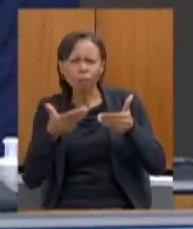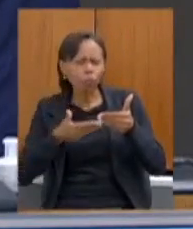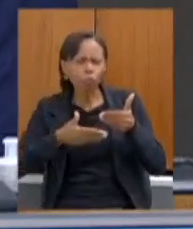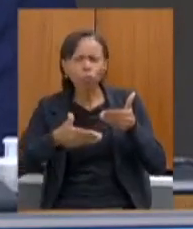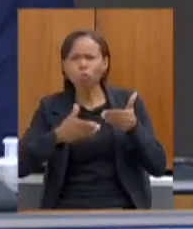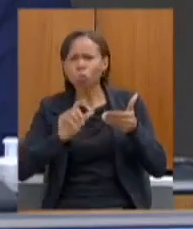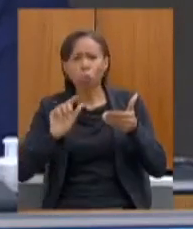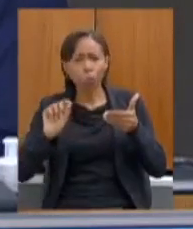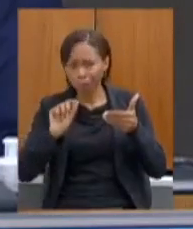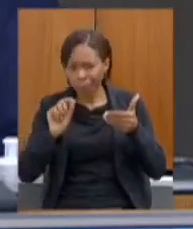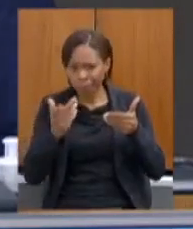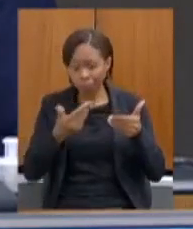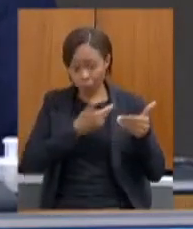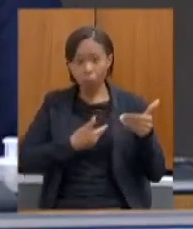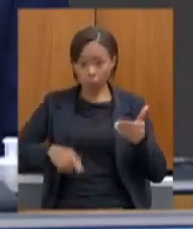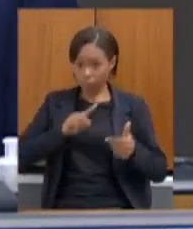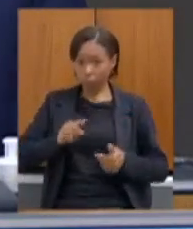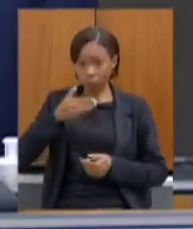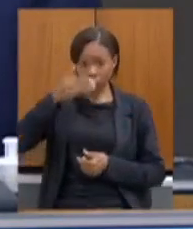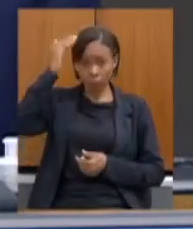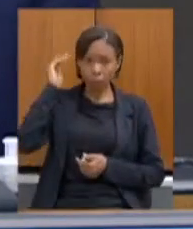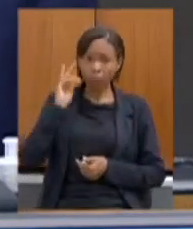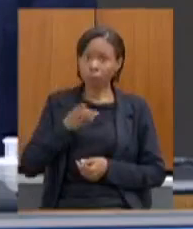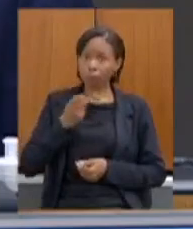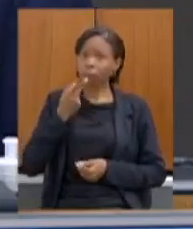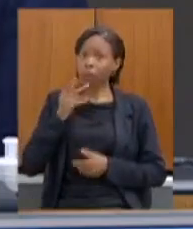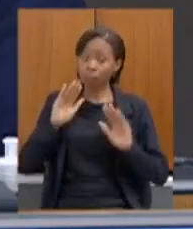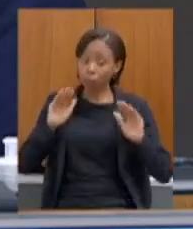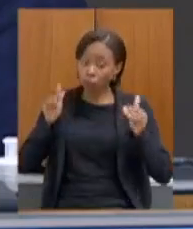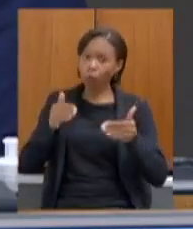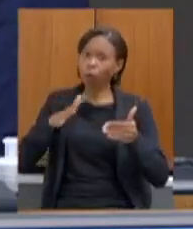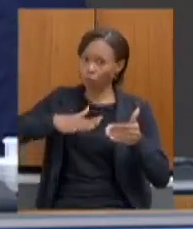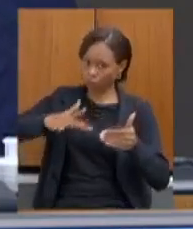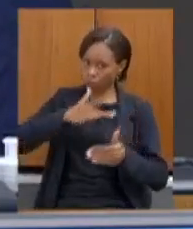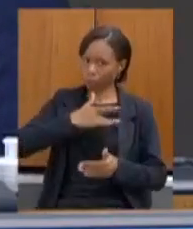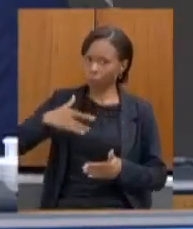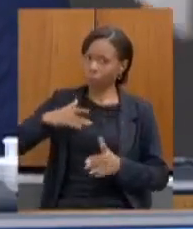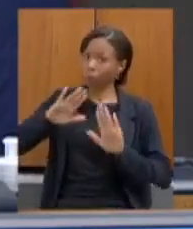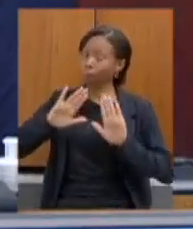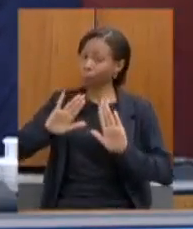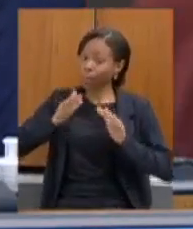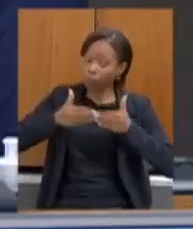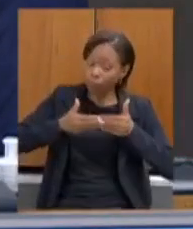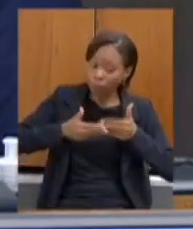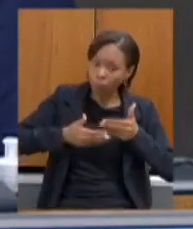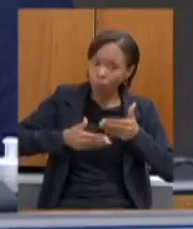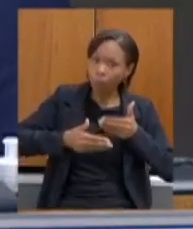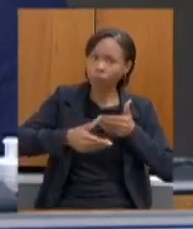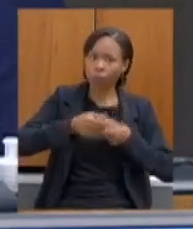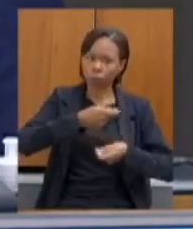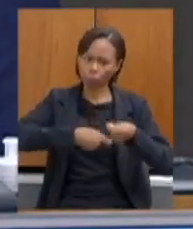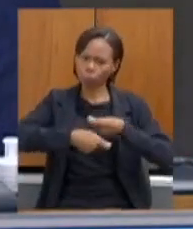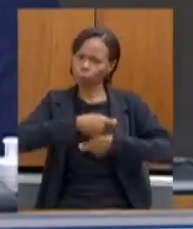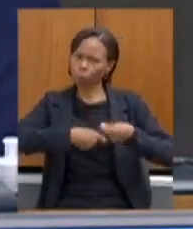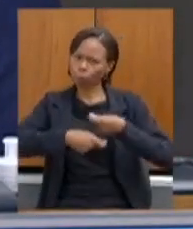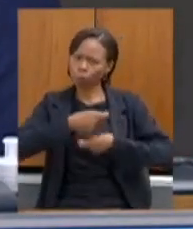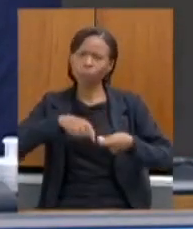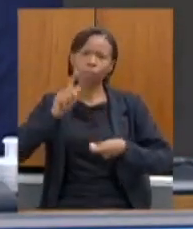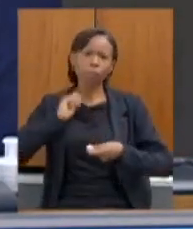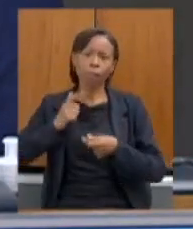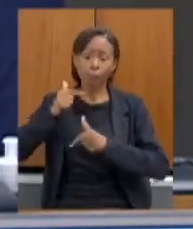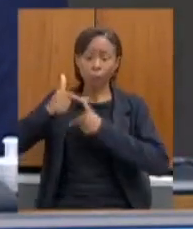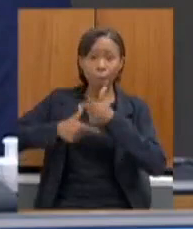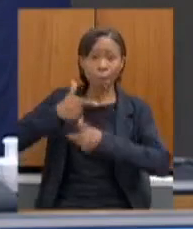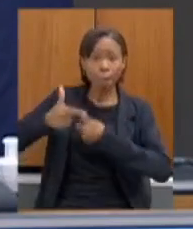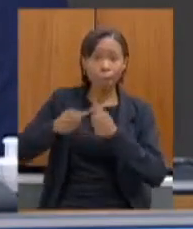sua equipe que, olha, o foco nosso tem que ser no curto prazo a saúde, mas no longo prazo a economia do nosso Estado, o emprego, a